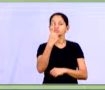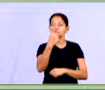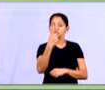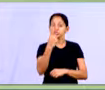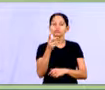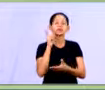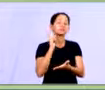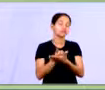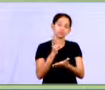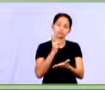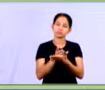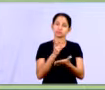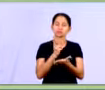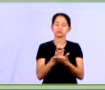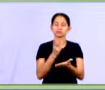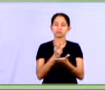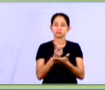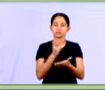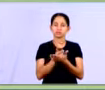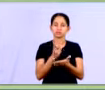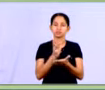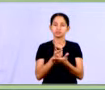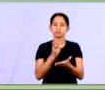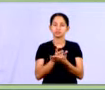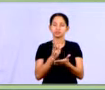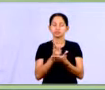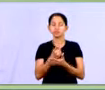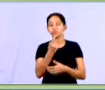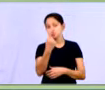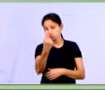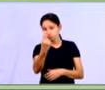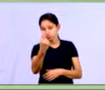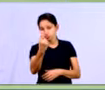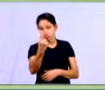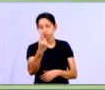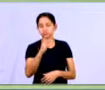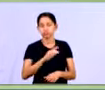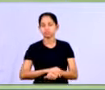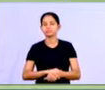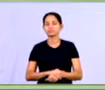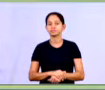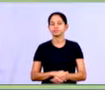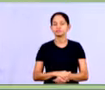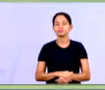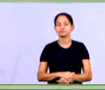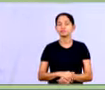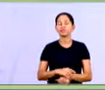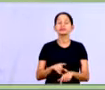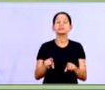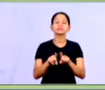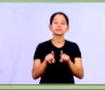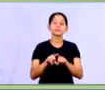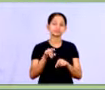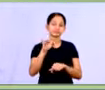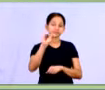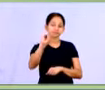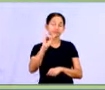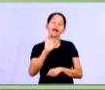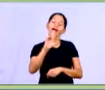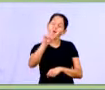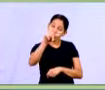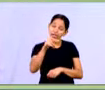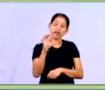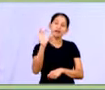constante, né? A gente vê ali no denominador da fórmula, o 1, a constante. E a gente tem ainda o I, que é a taxa de